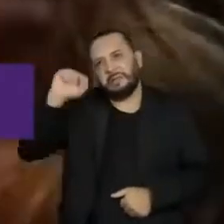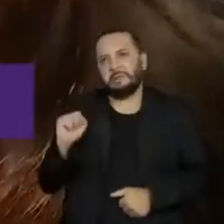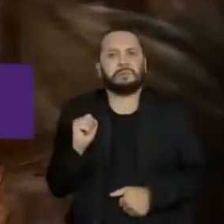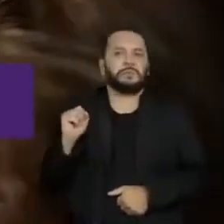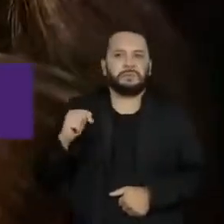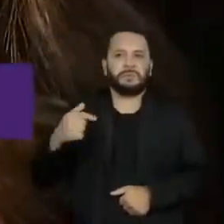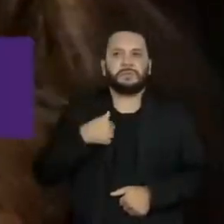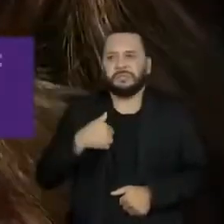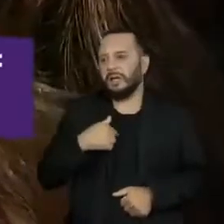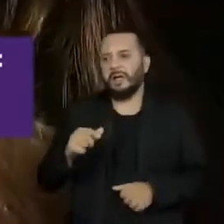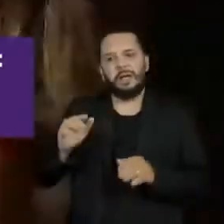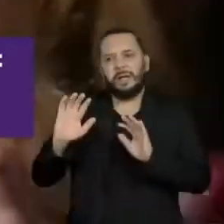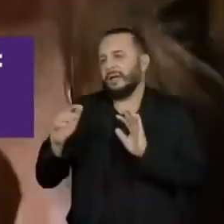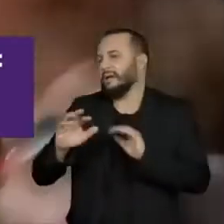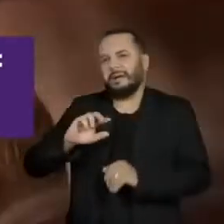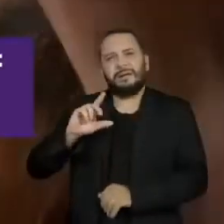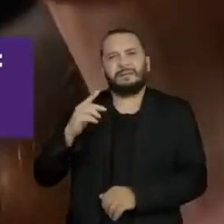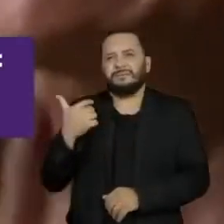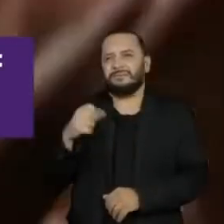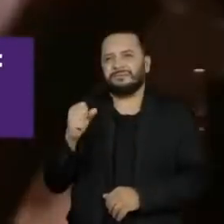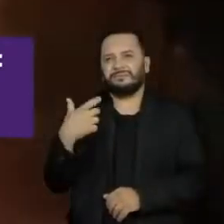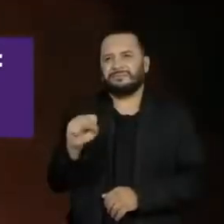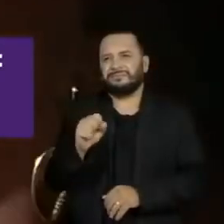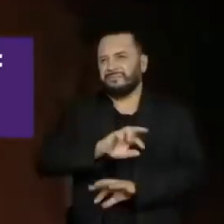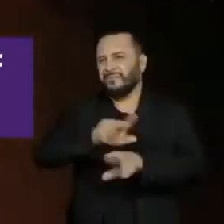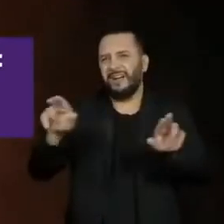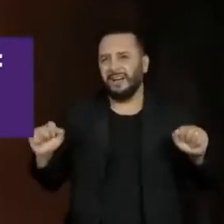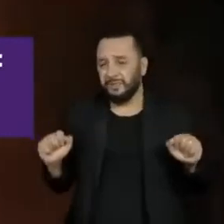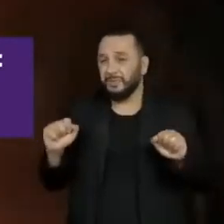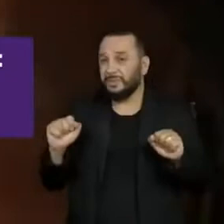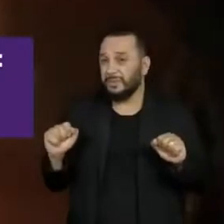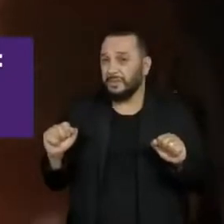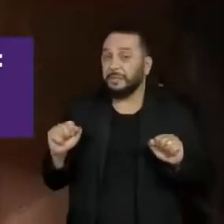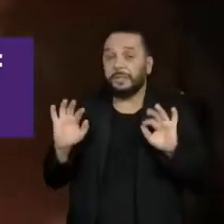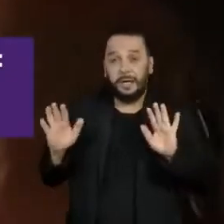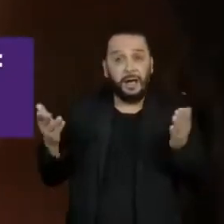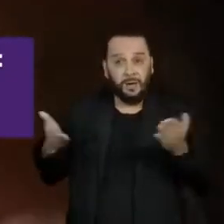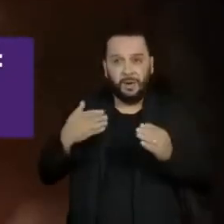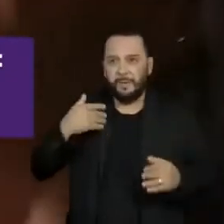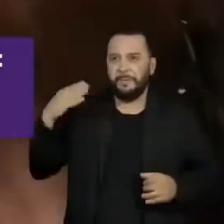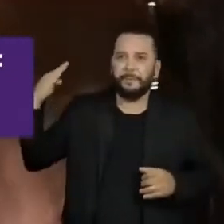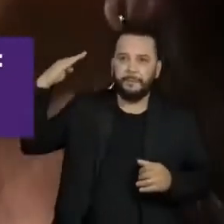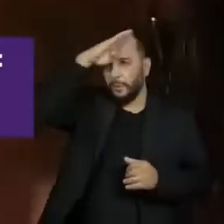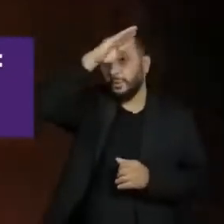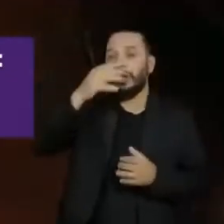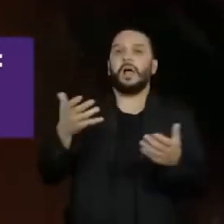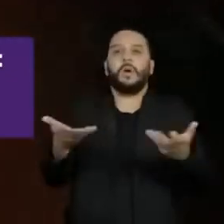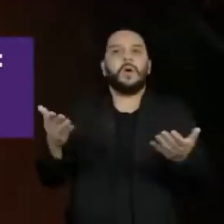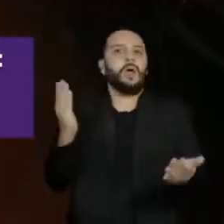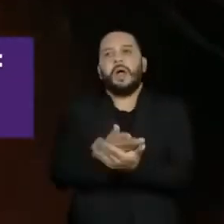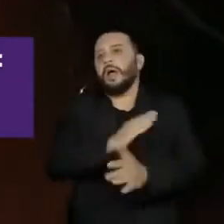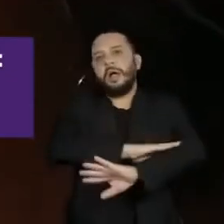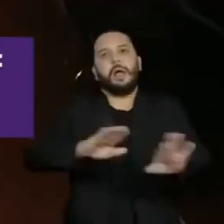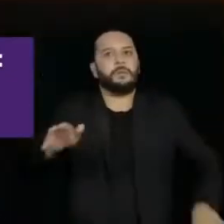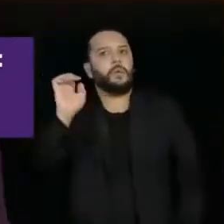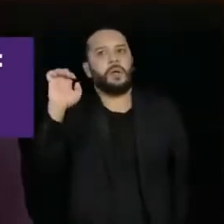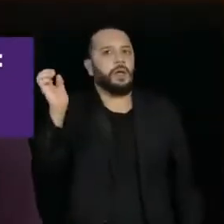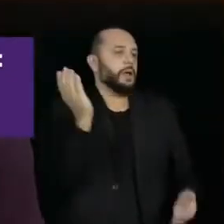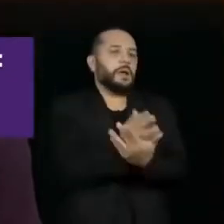Deus, transexualidade, então. Então, deu essa impressão que quando o Bolsonaro foi eleito, vai terminar esse negócio de